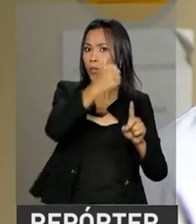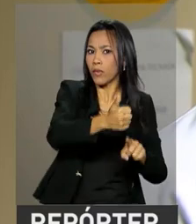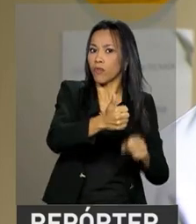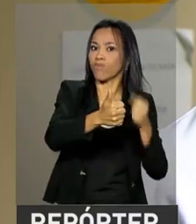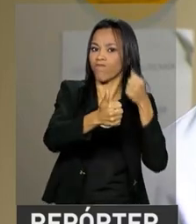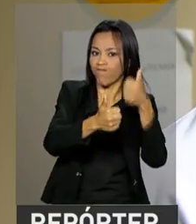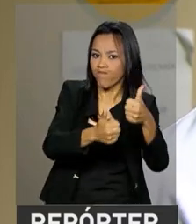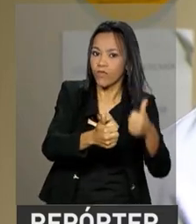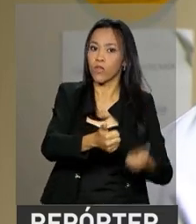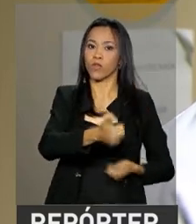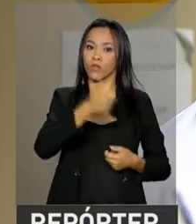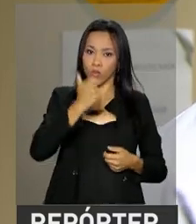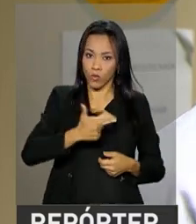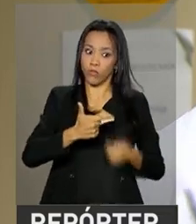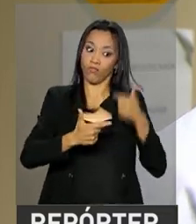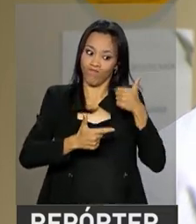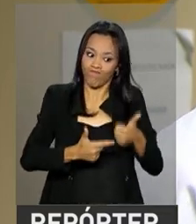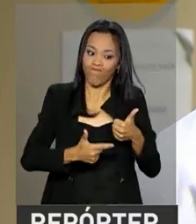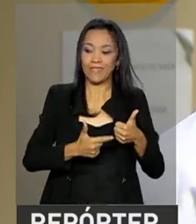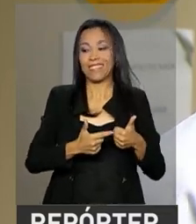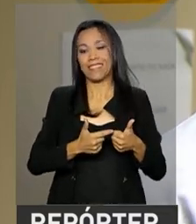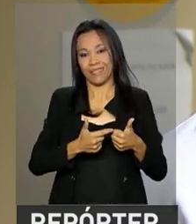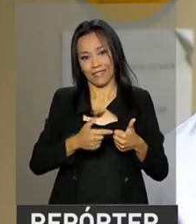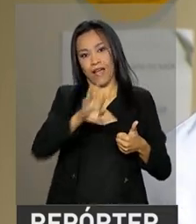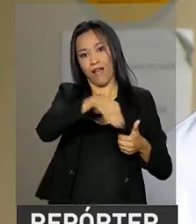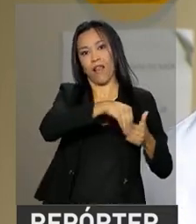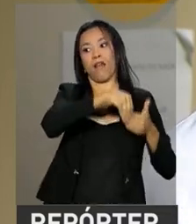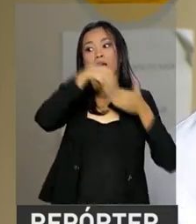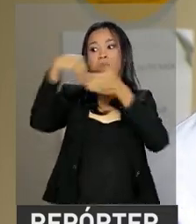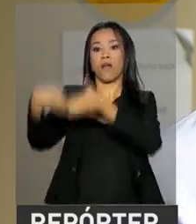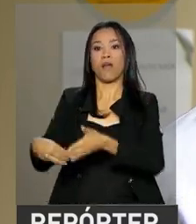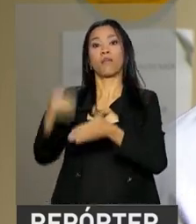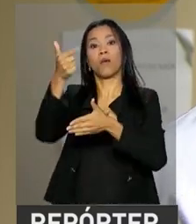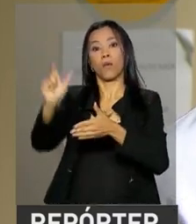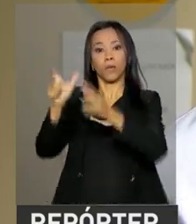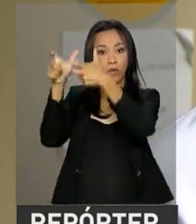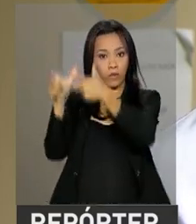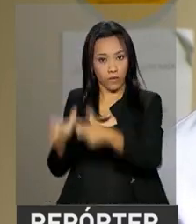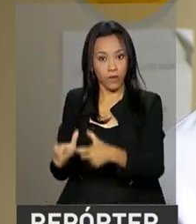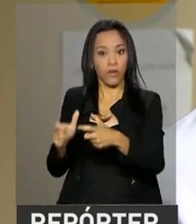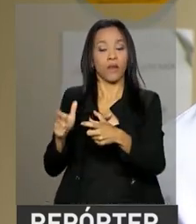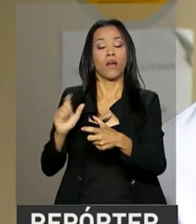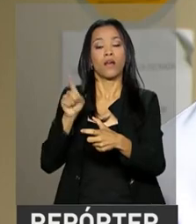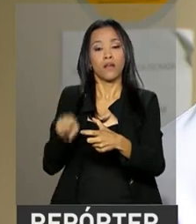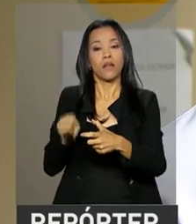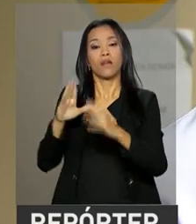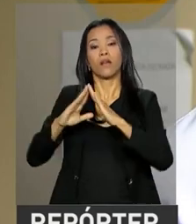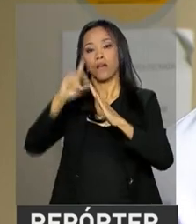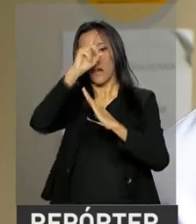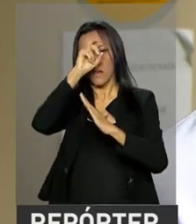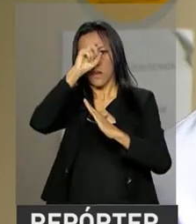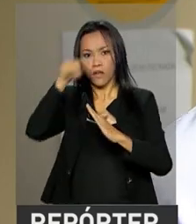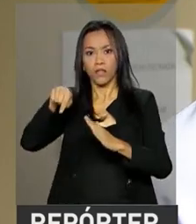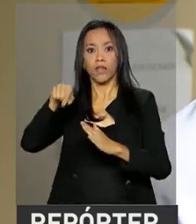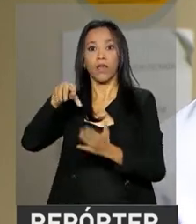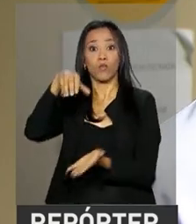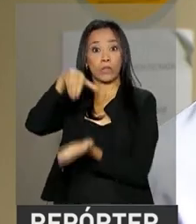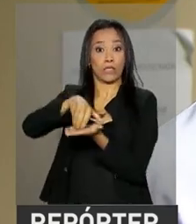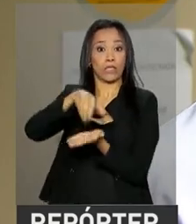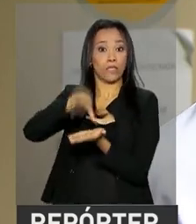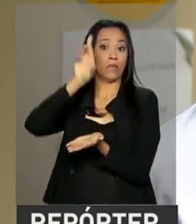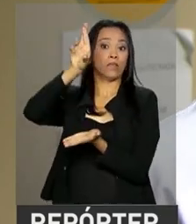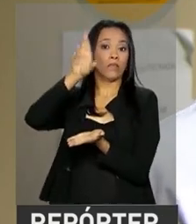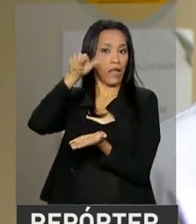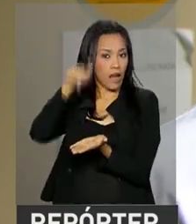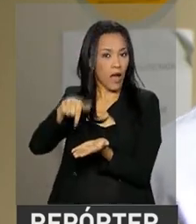dois testes derem positivos, aí sim ele é encaminhado para uma rede, pr pra rede pública, num centro de referência, onde ele